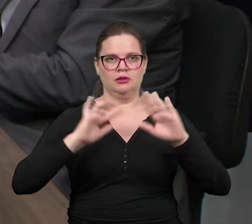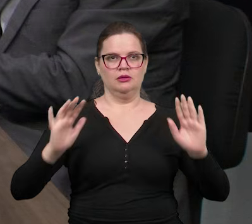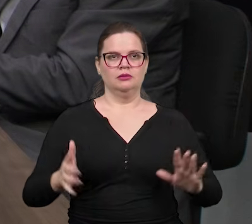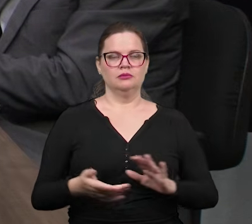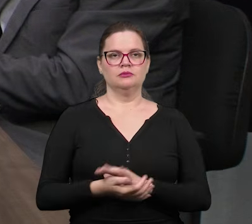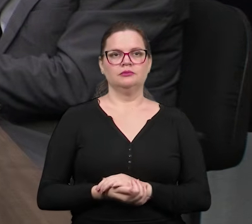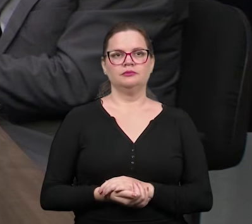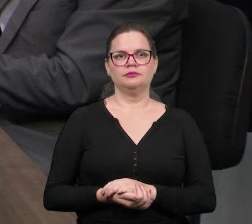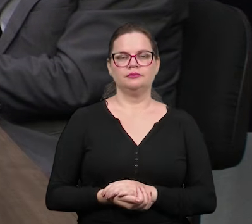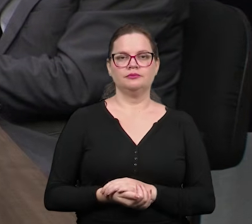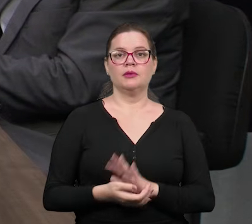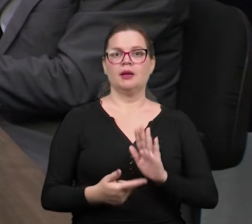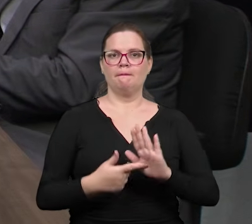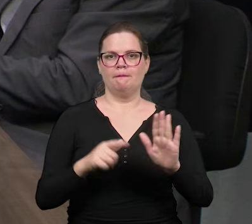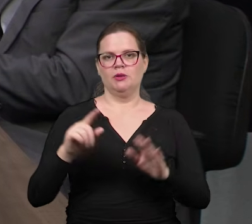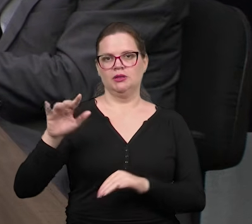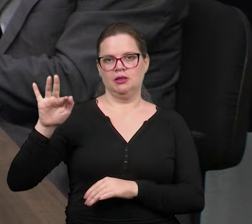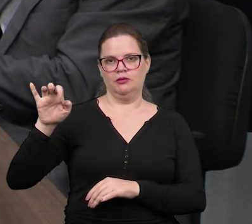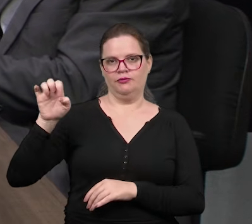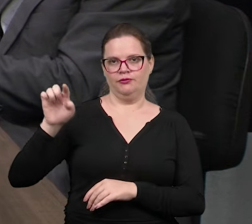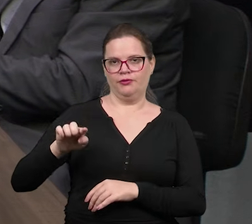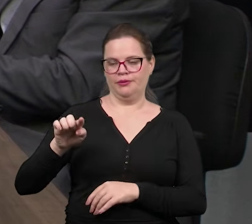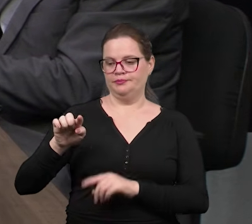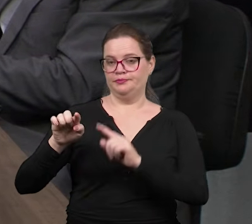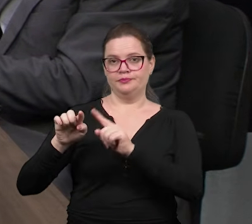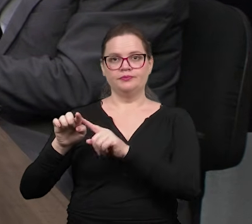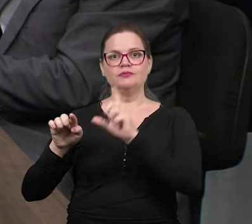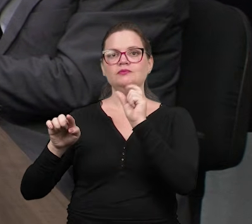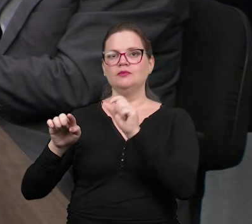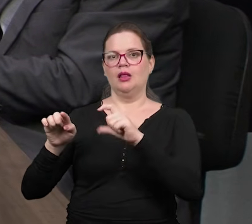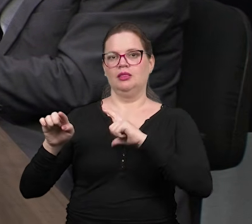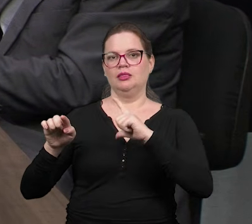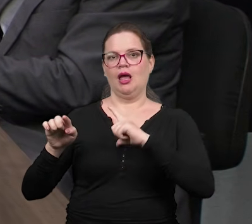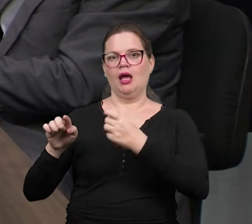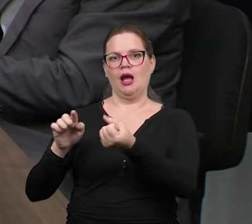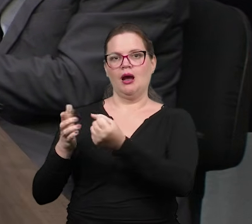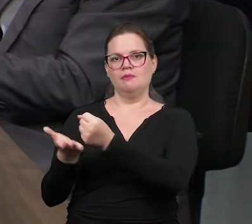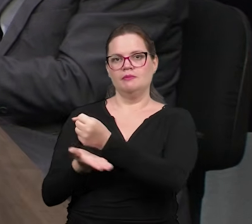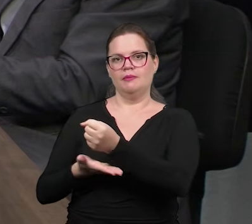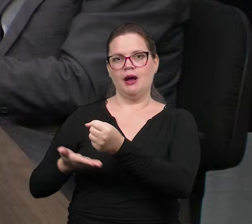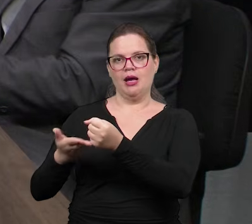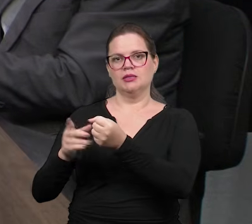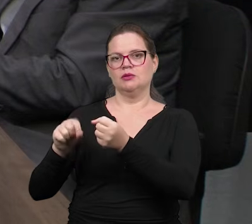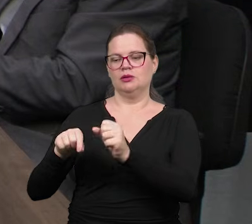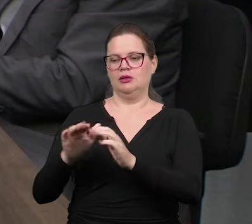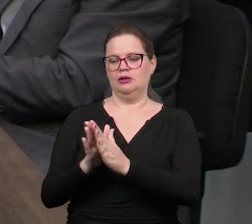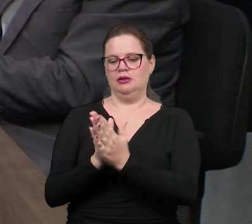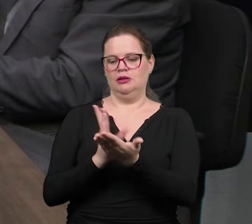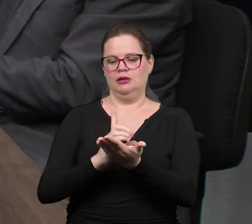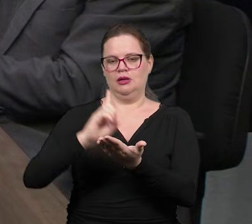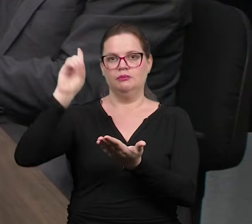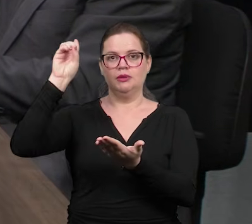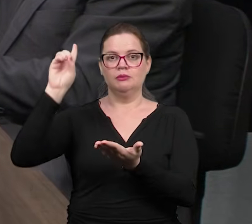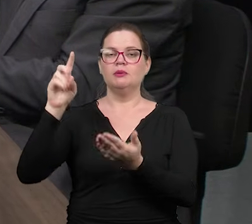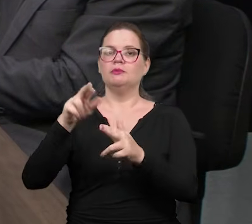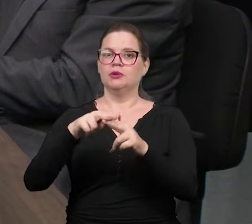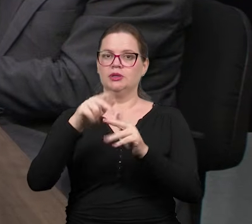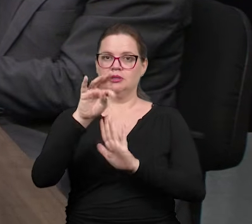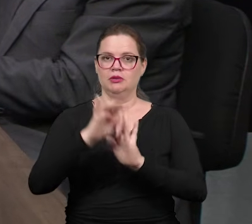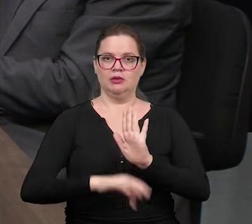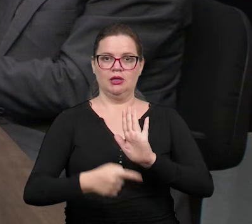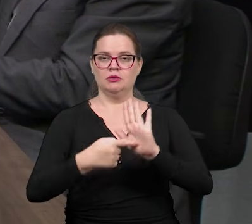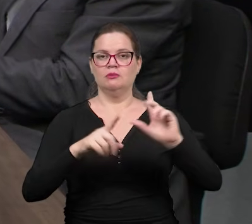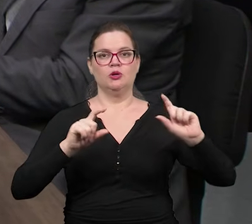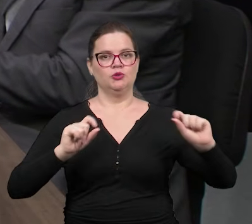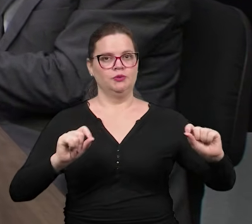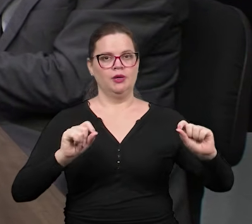ali denominado como a fé verdadeira. Primeiro, ela é fundamentada na palavra de Deus. Por isso que a palavra diz, olha, a fé vem pelo ouvir e o